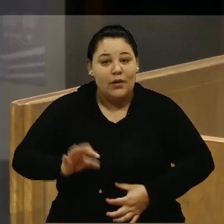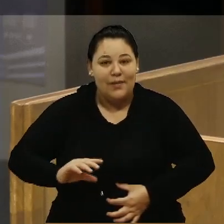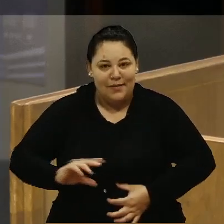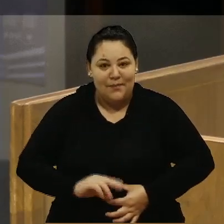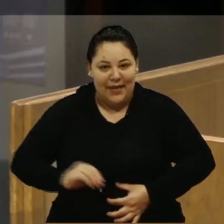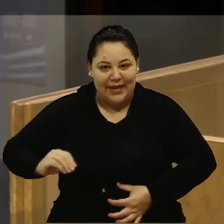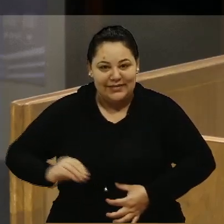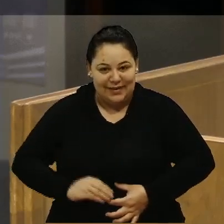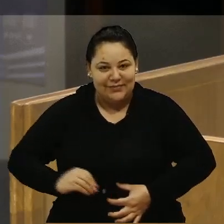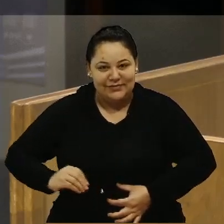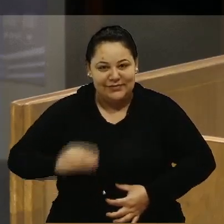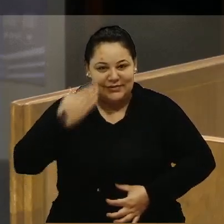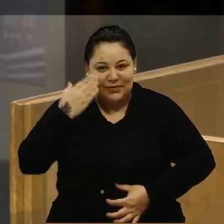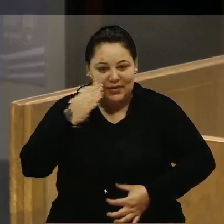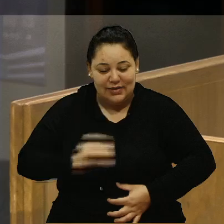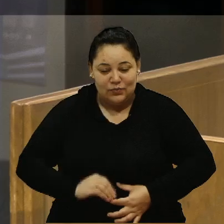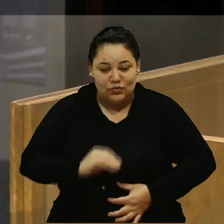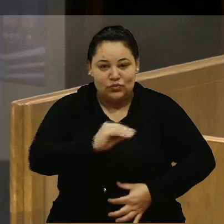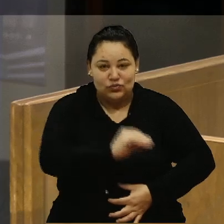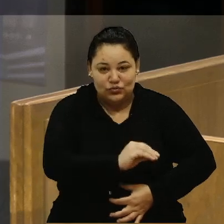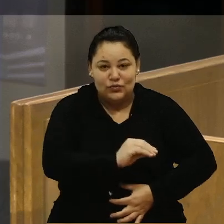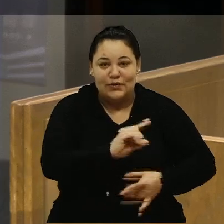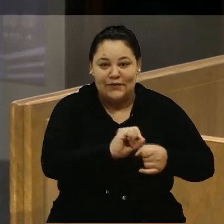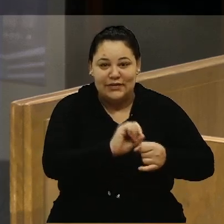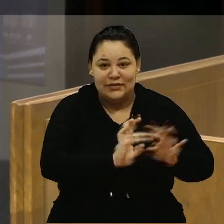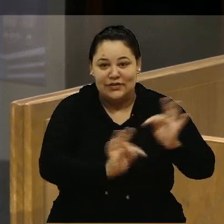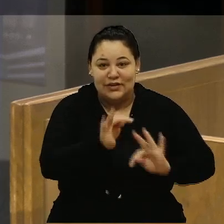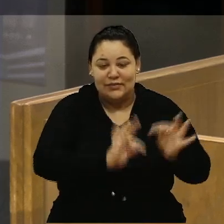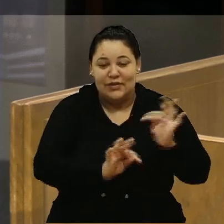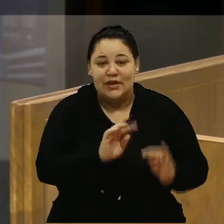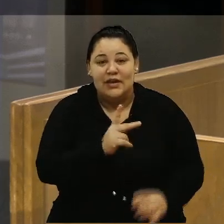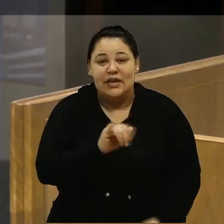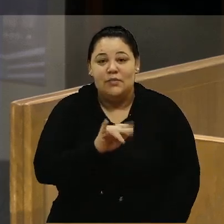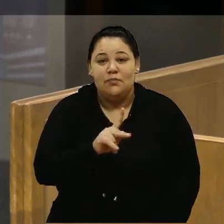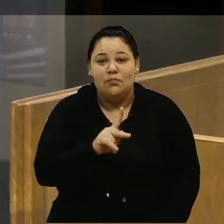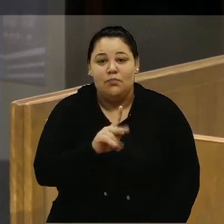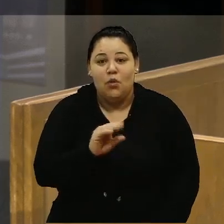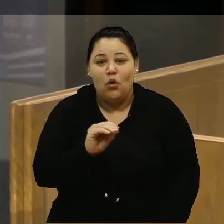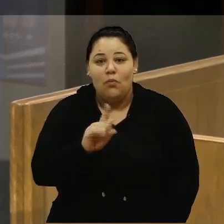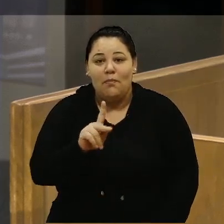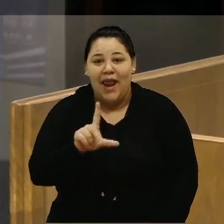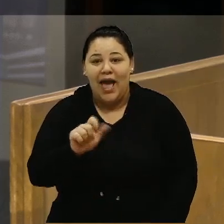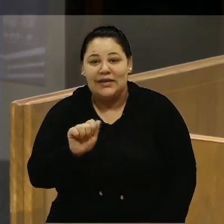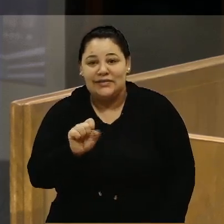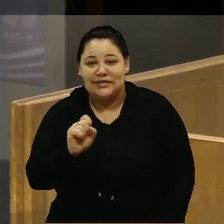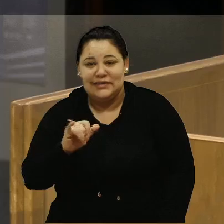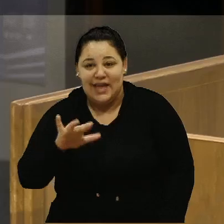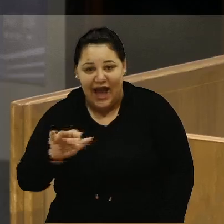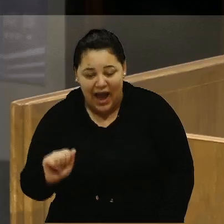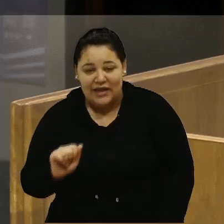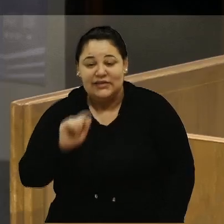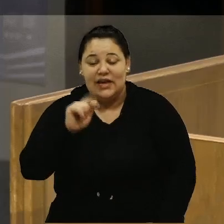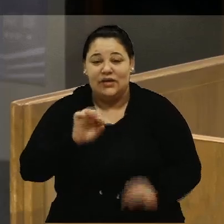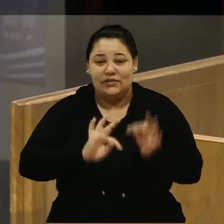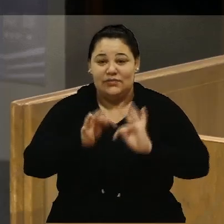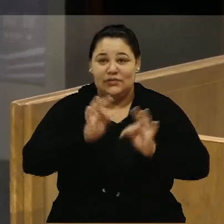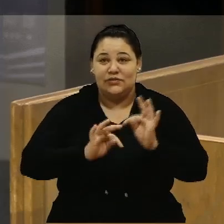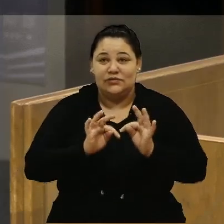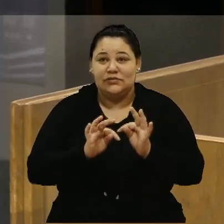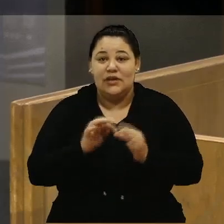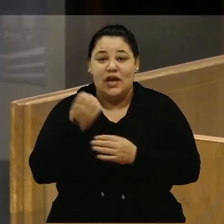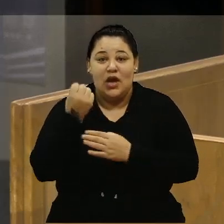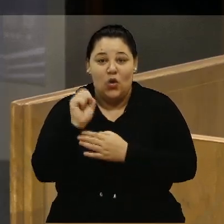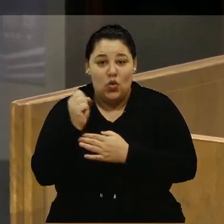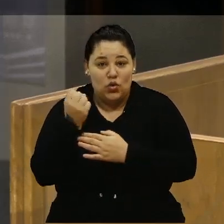o transplante de células-tronco para o tratamento da hipoplasia de nervos ópticos. O tratamento ele consiste em aplicação de 8 bolsas